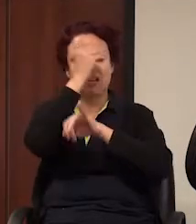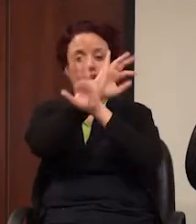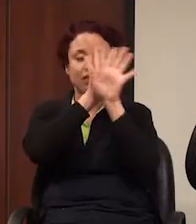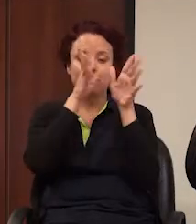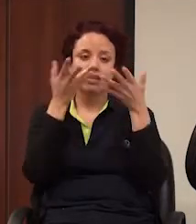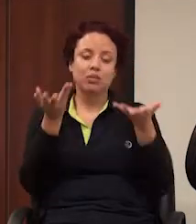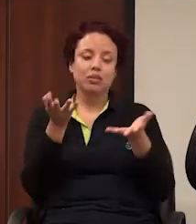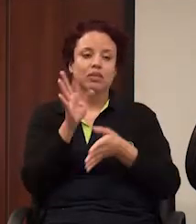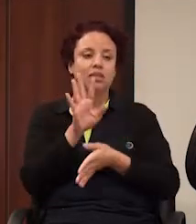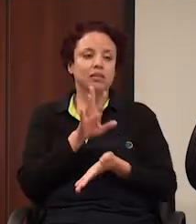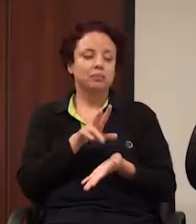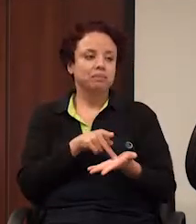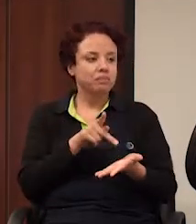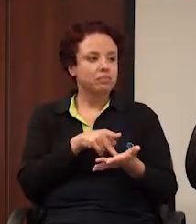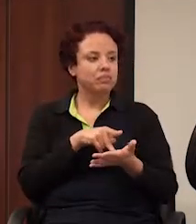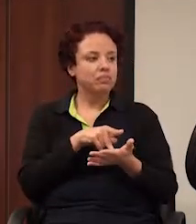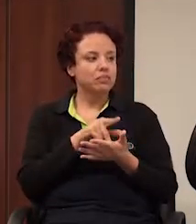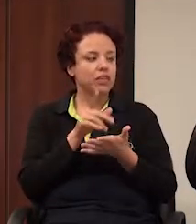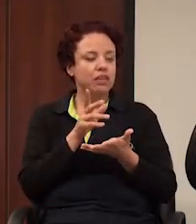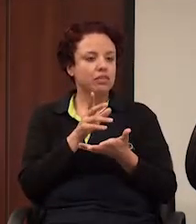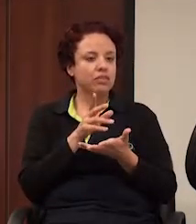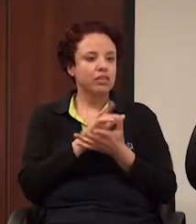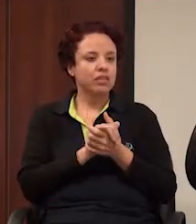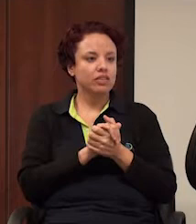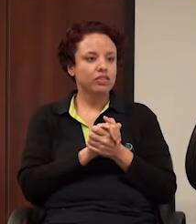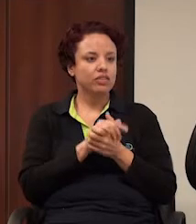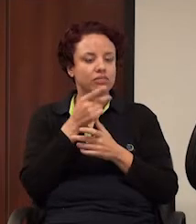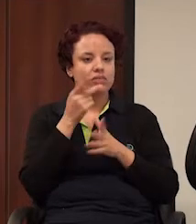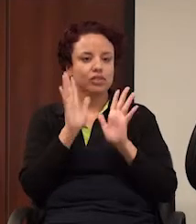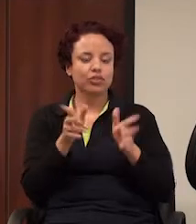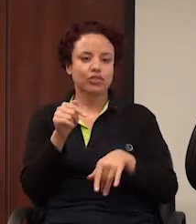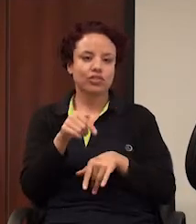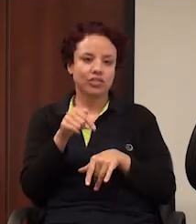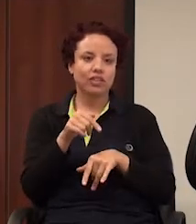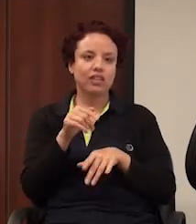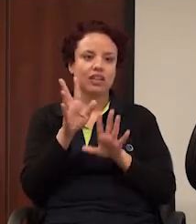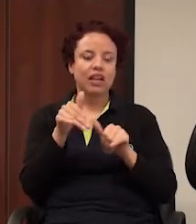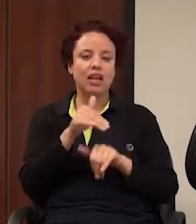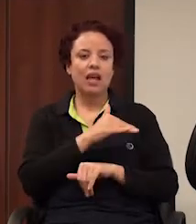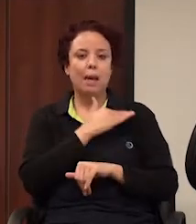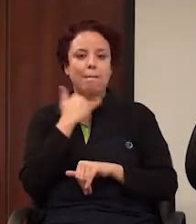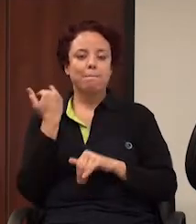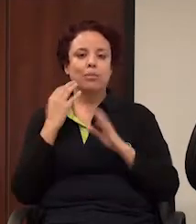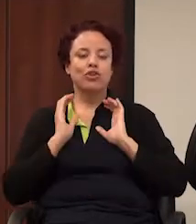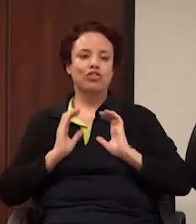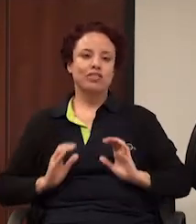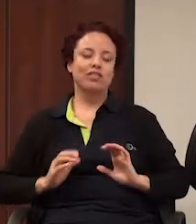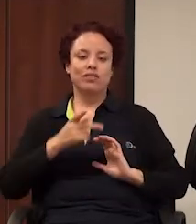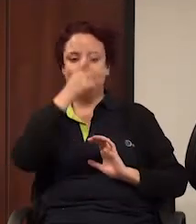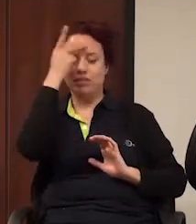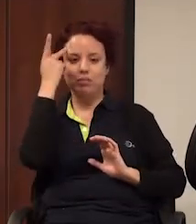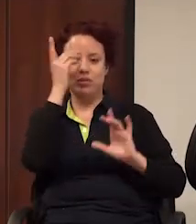aí acabam, né, se tornando, como bem dito aqui, a morte civil desde sempre dessas